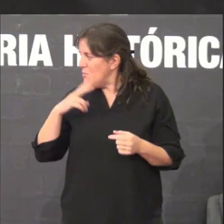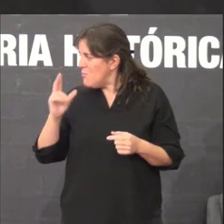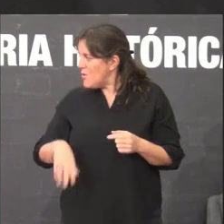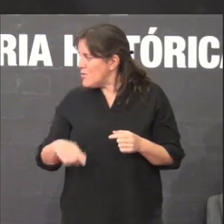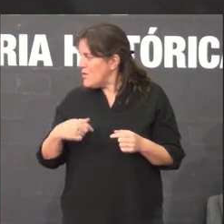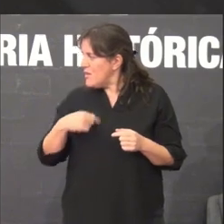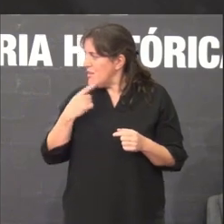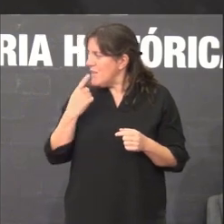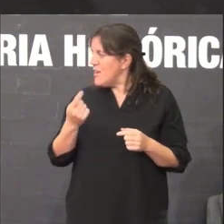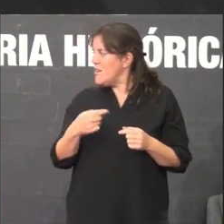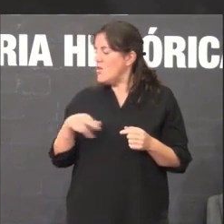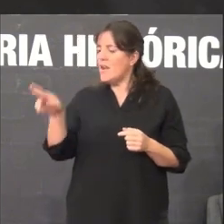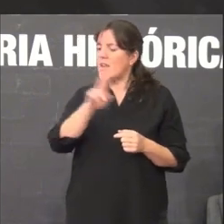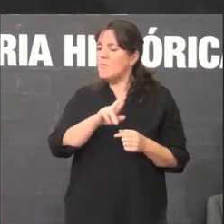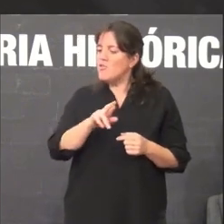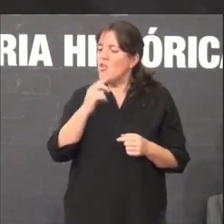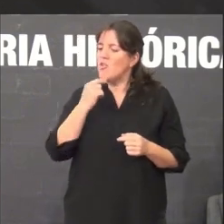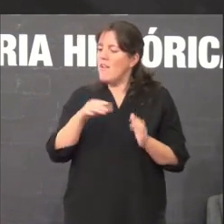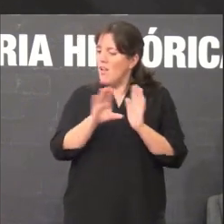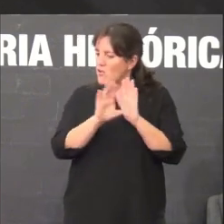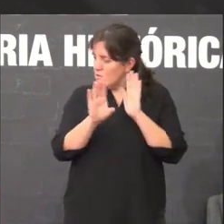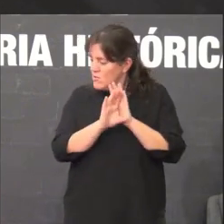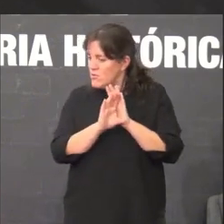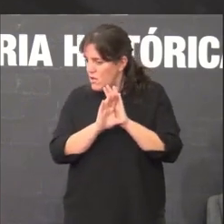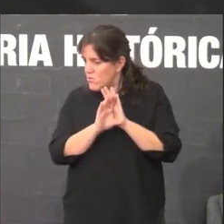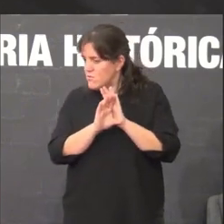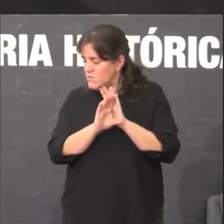fazer uma nova revisão da Constituição,